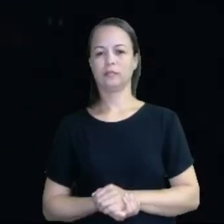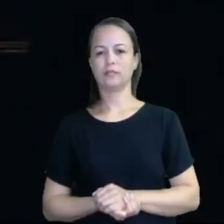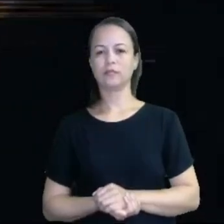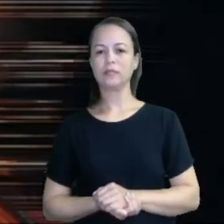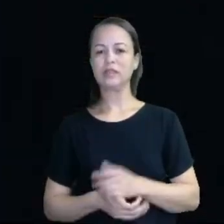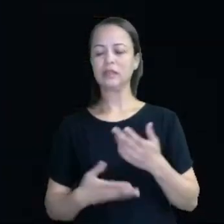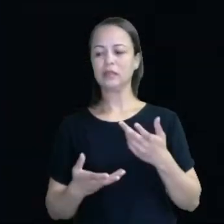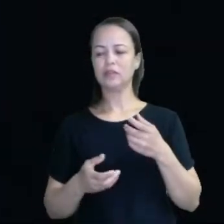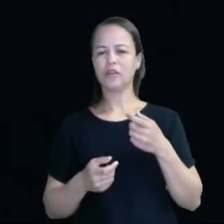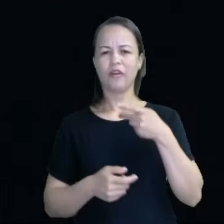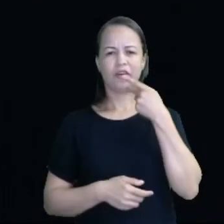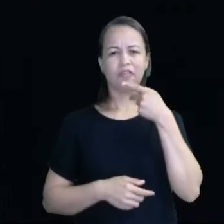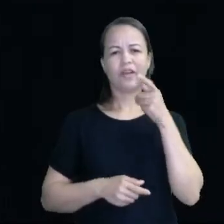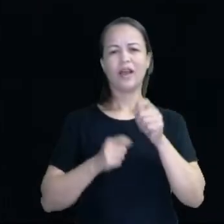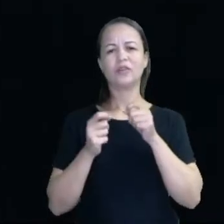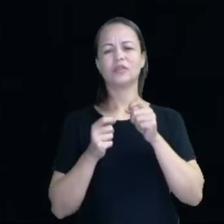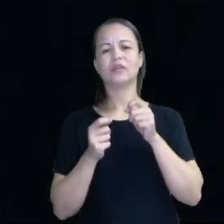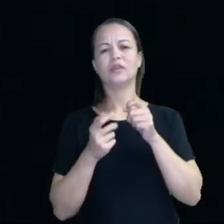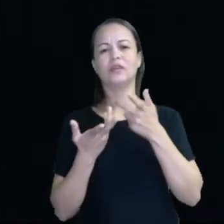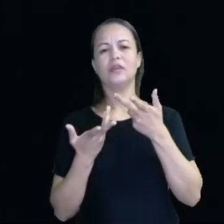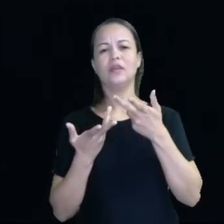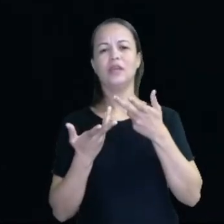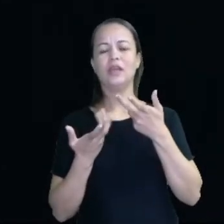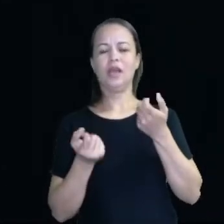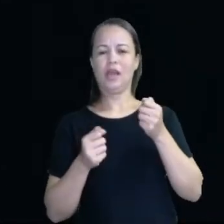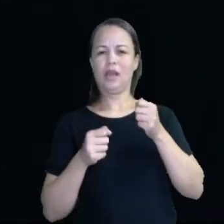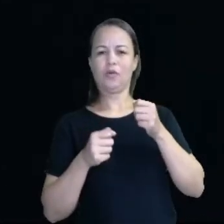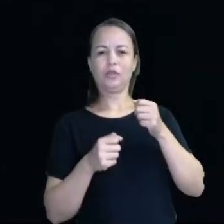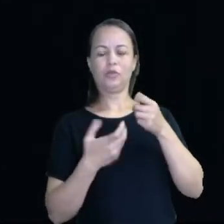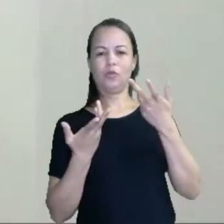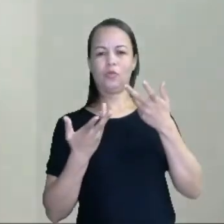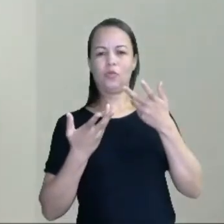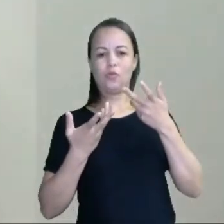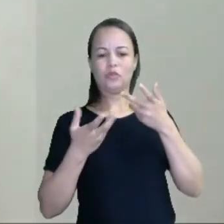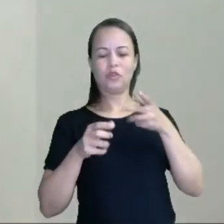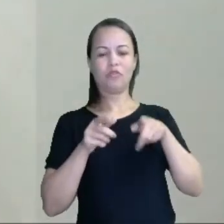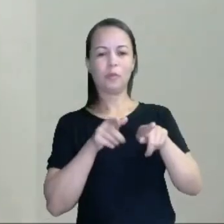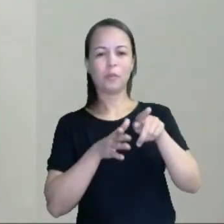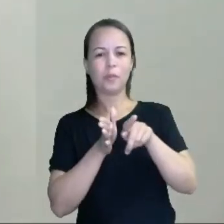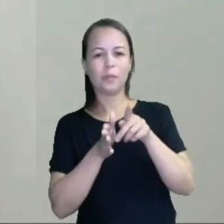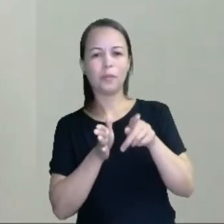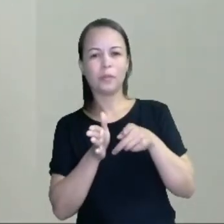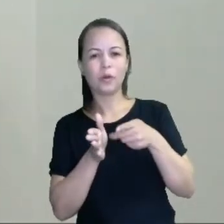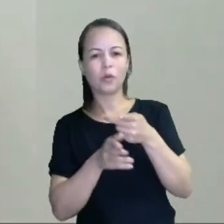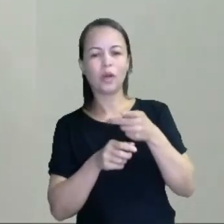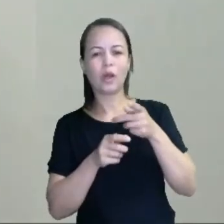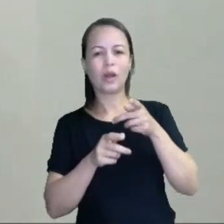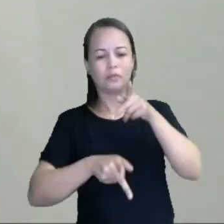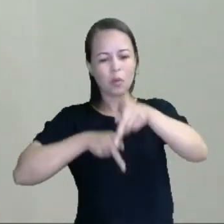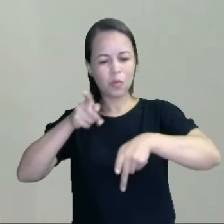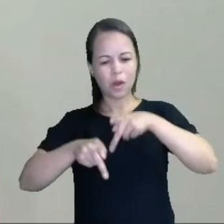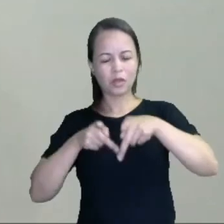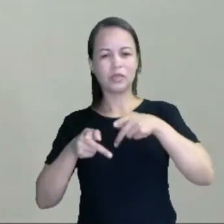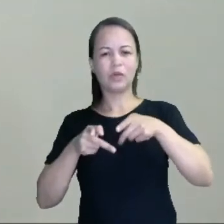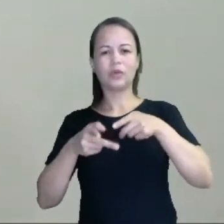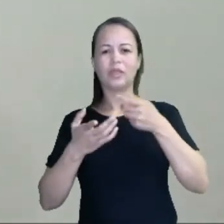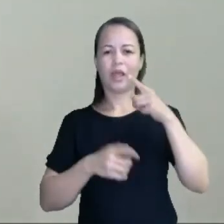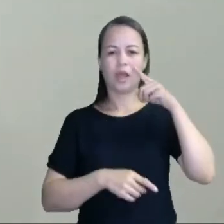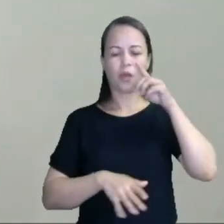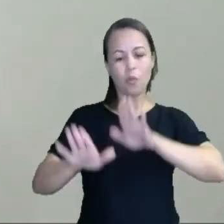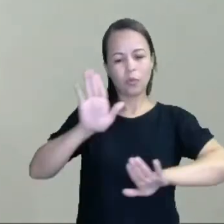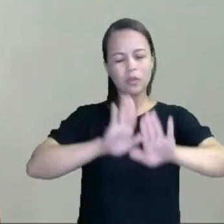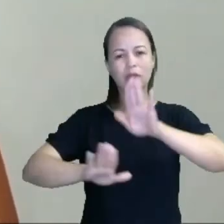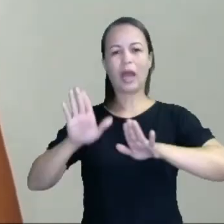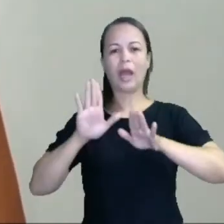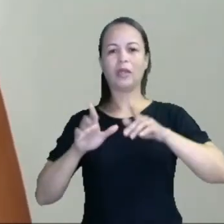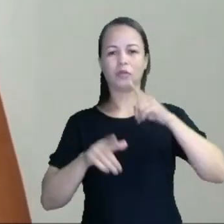Se fala muito dessa questão de só procurar quando a situação agrava. E eu alerto muito a população que tenha cuidado com esse agravamento. Na